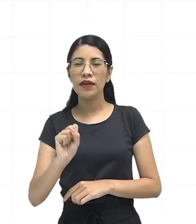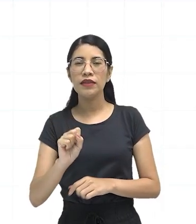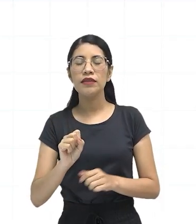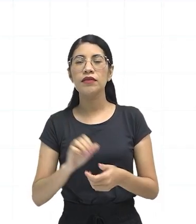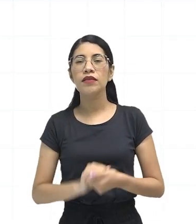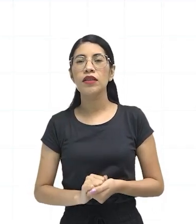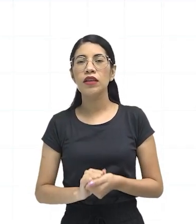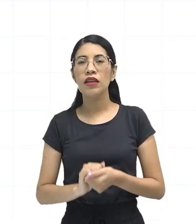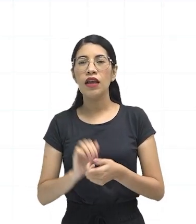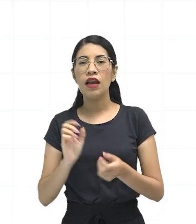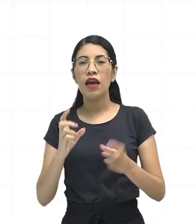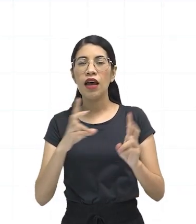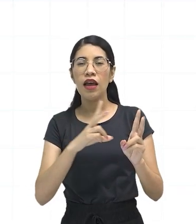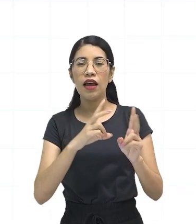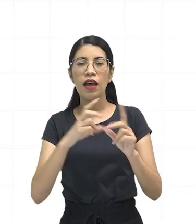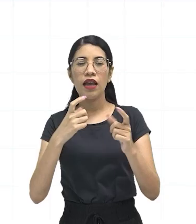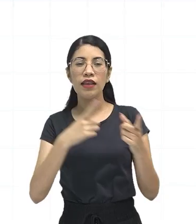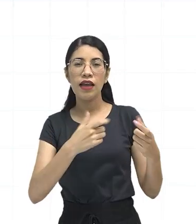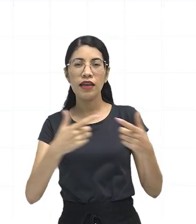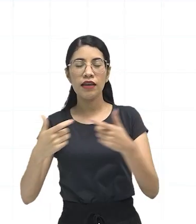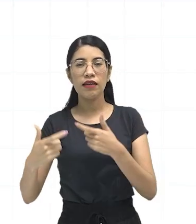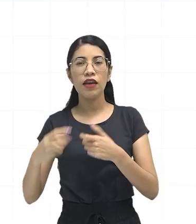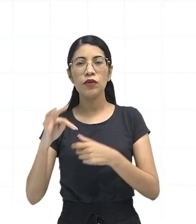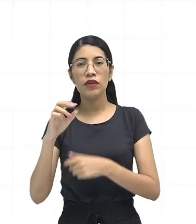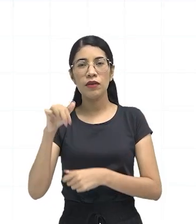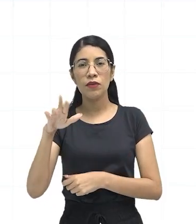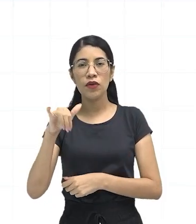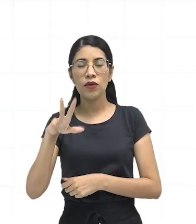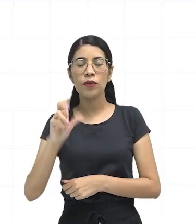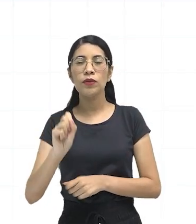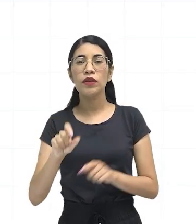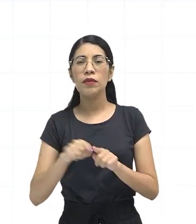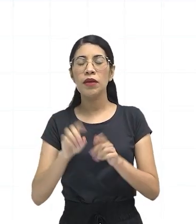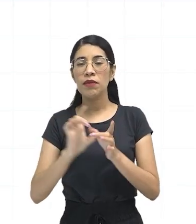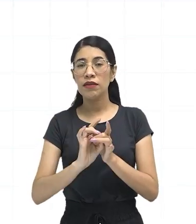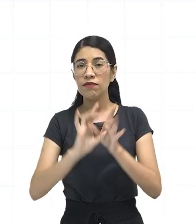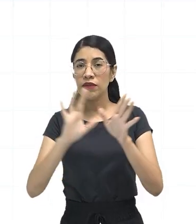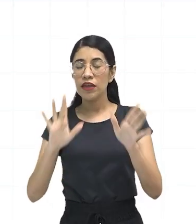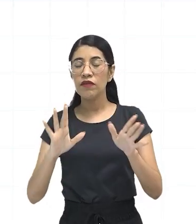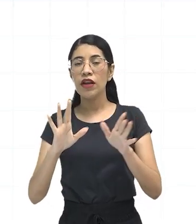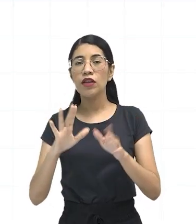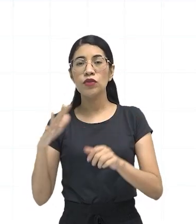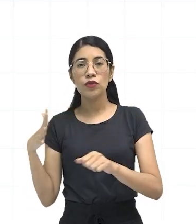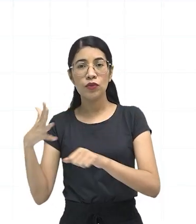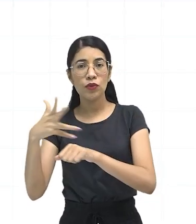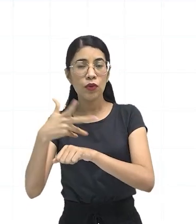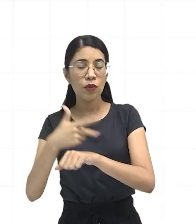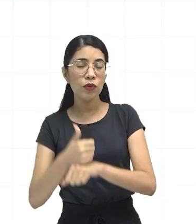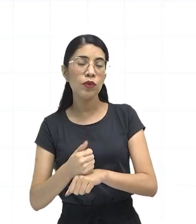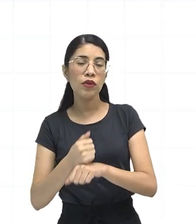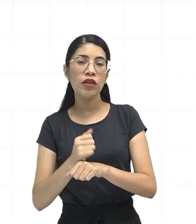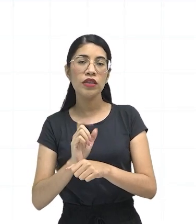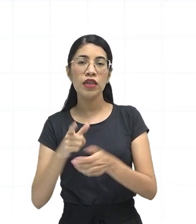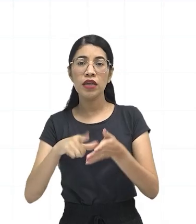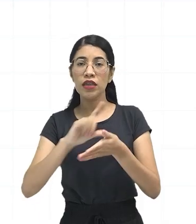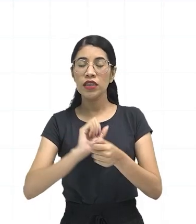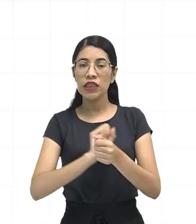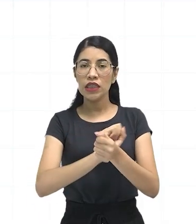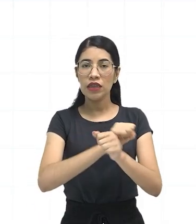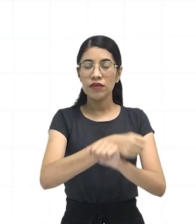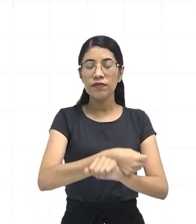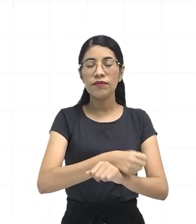Confederação dos Tamoios, que usaram a luta tribal para se libertar dos colonizadores que os